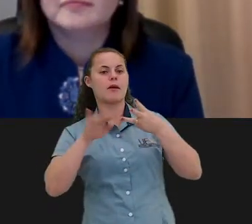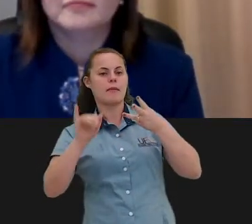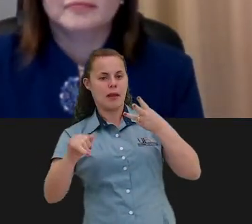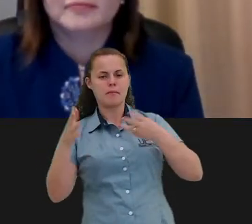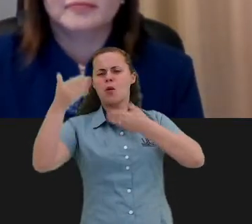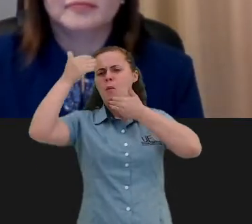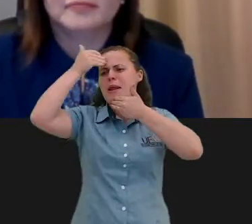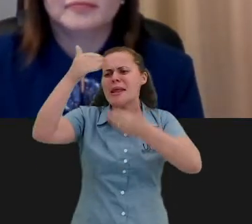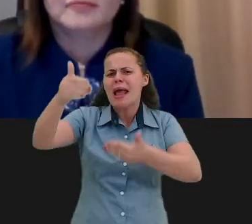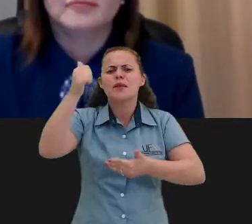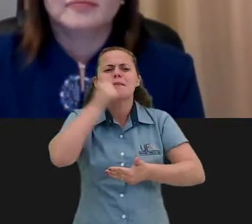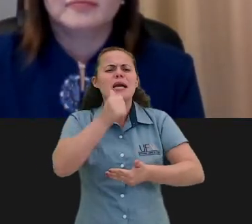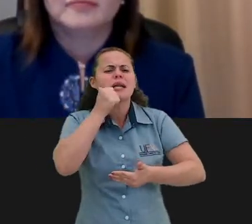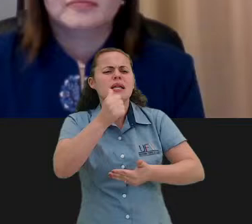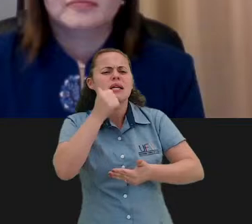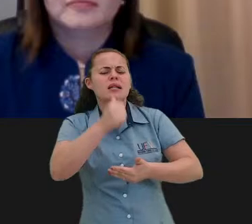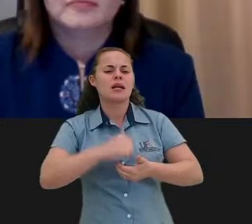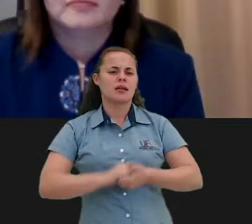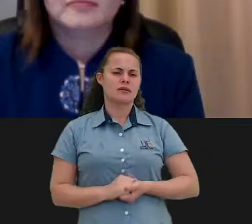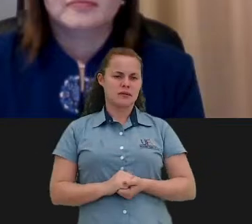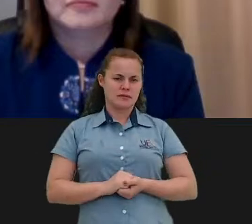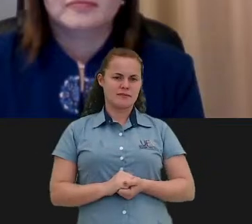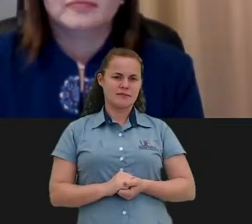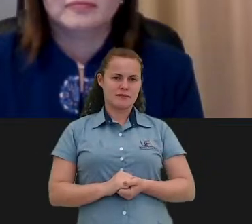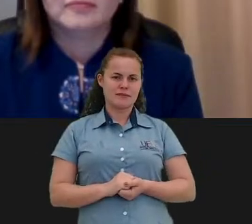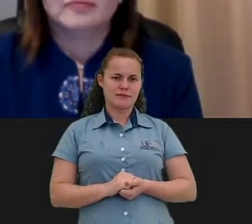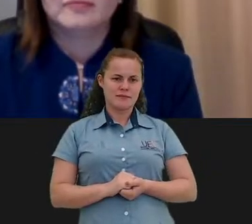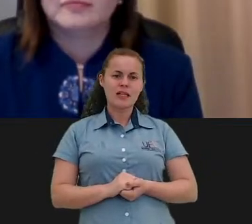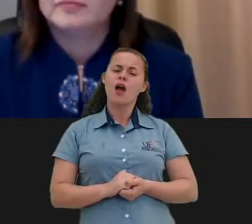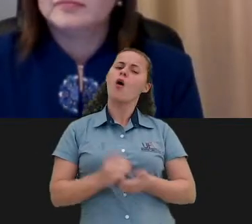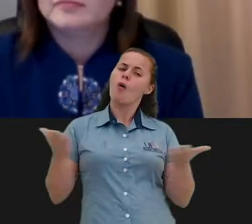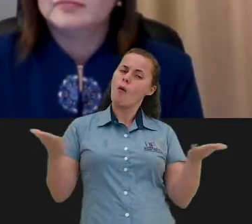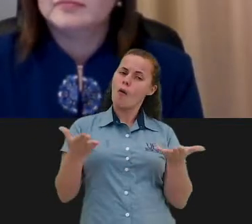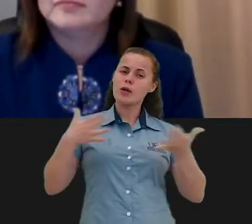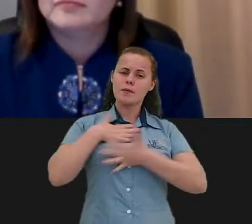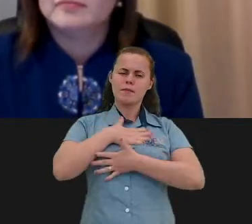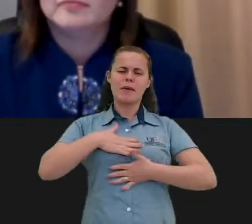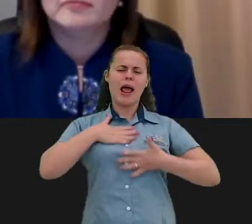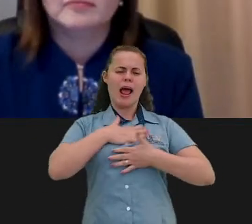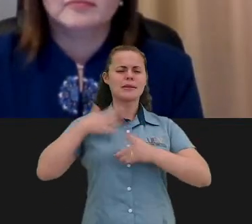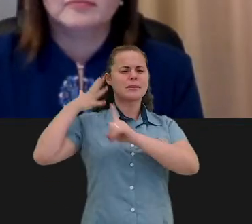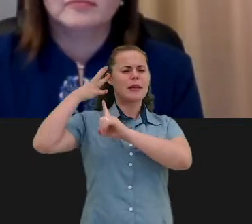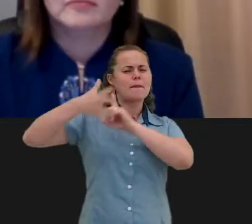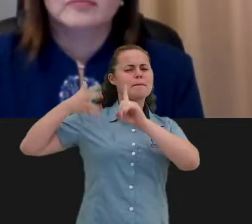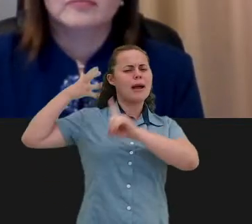obrigado, meninas. E hoje nós teremos o prazer de ter uma palestra com a